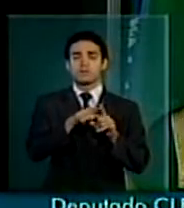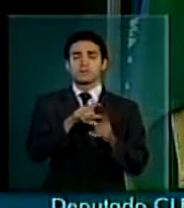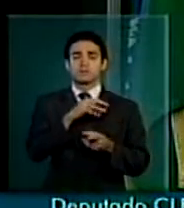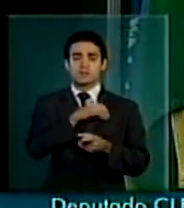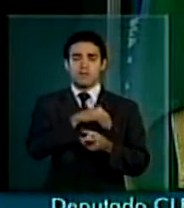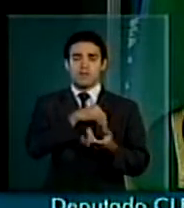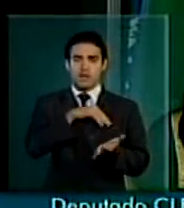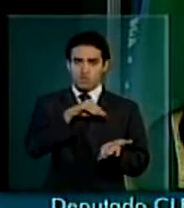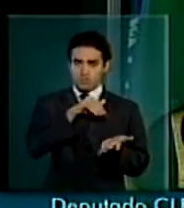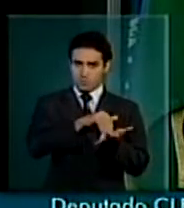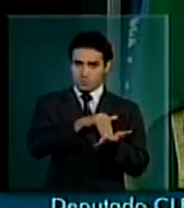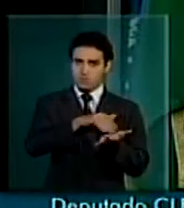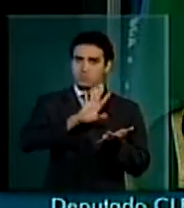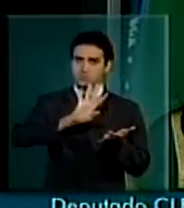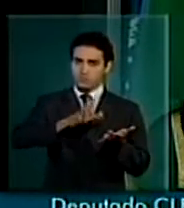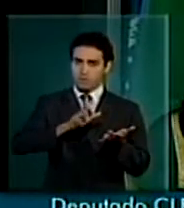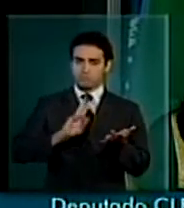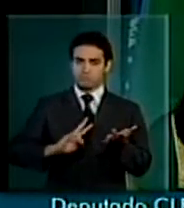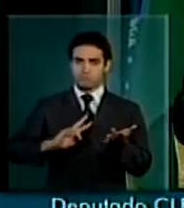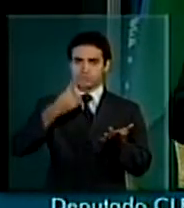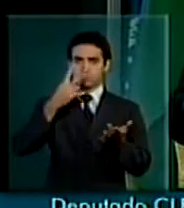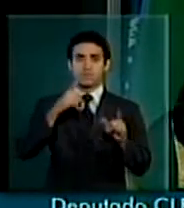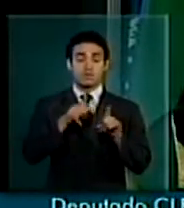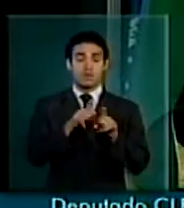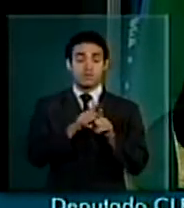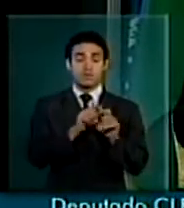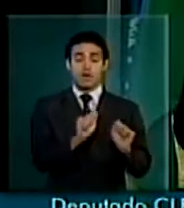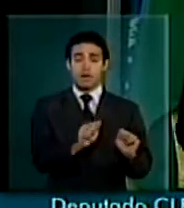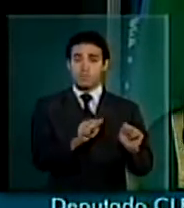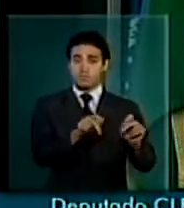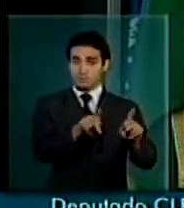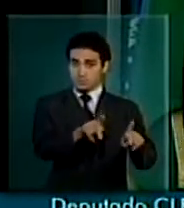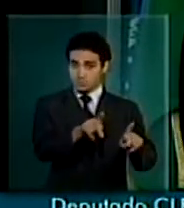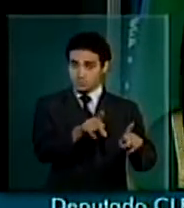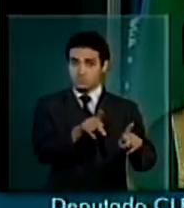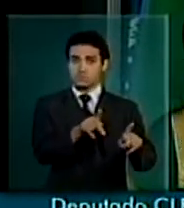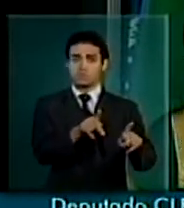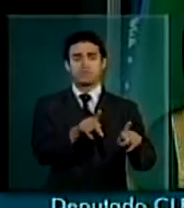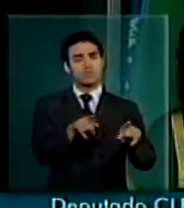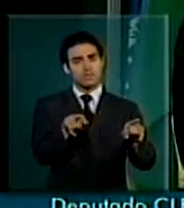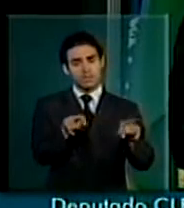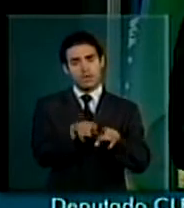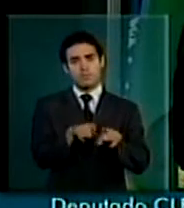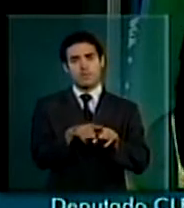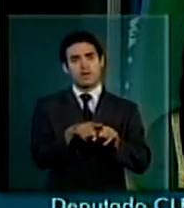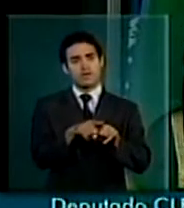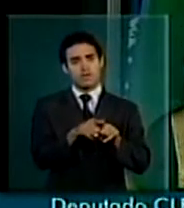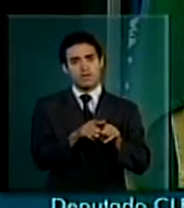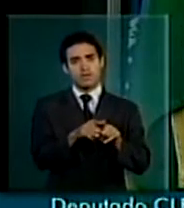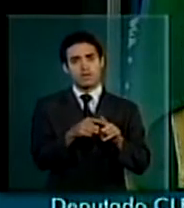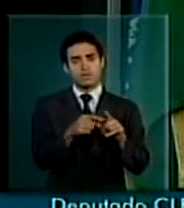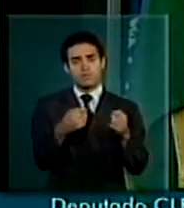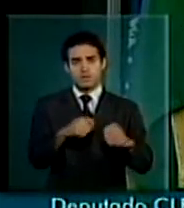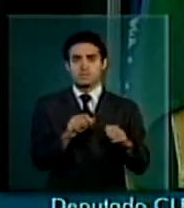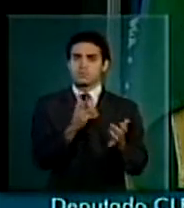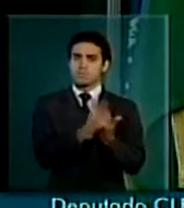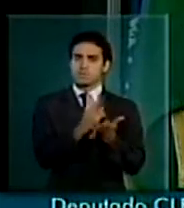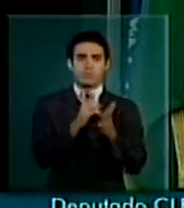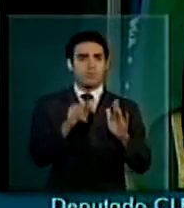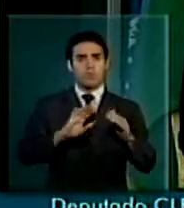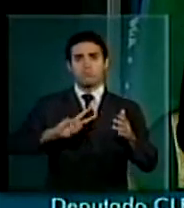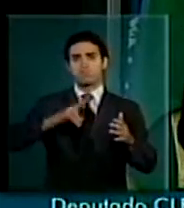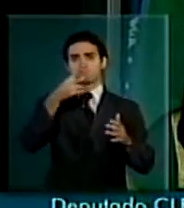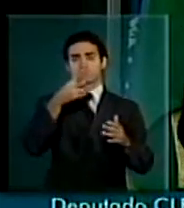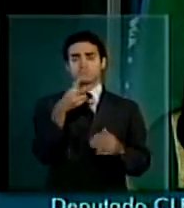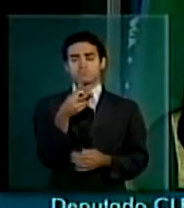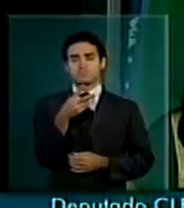que foi reajustado, que as aposentadorias e pensões do regime geral também tivessem a mesma correção.